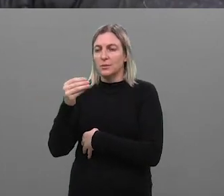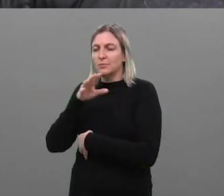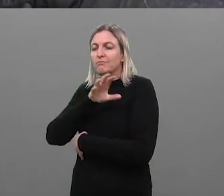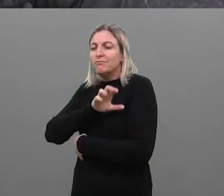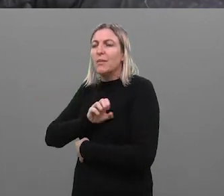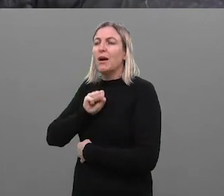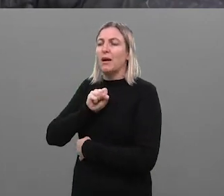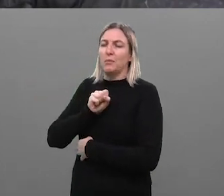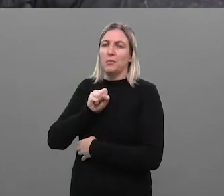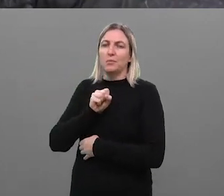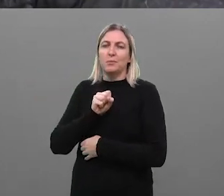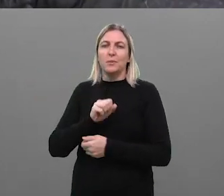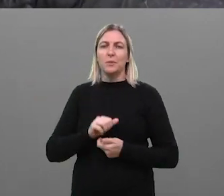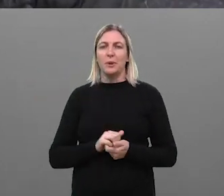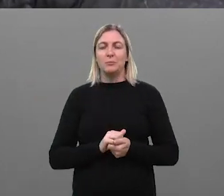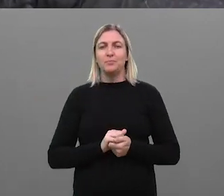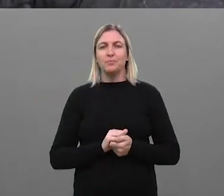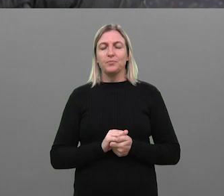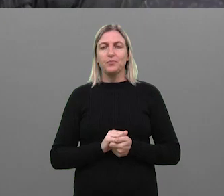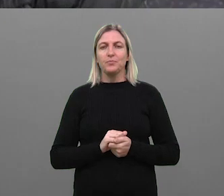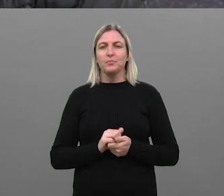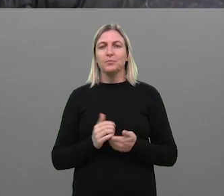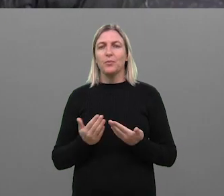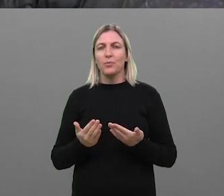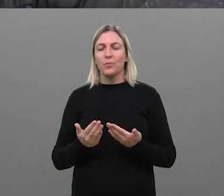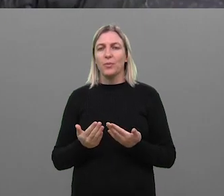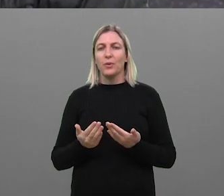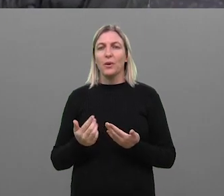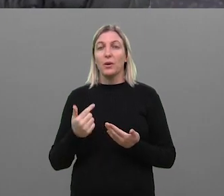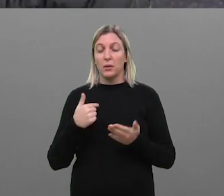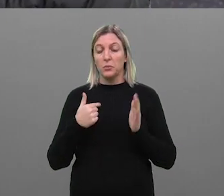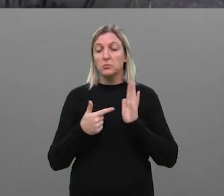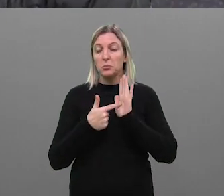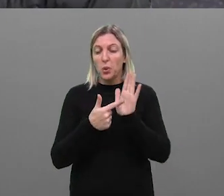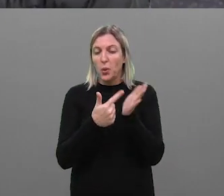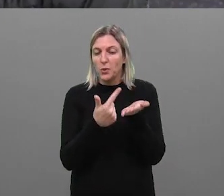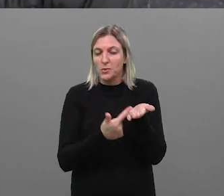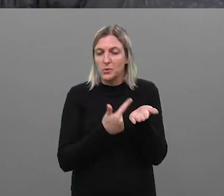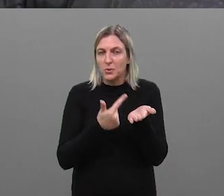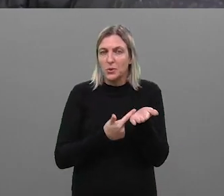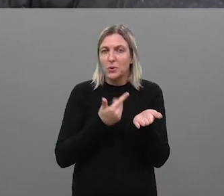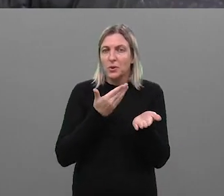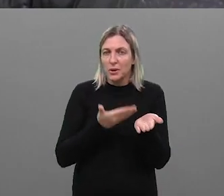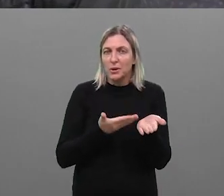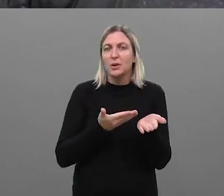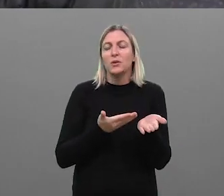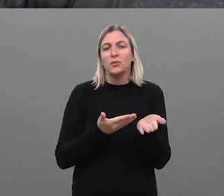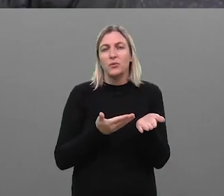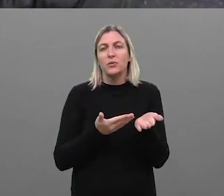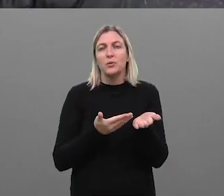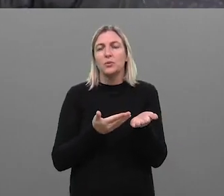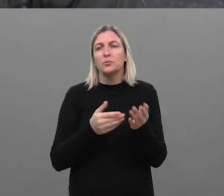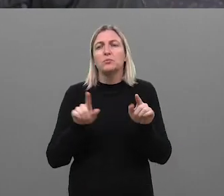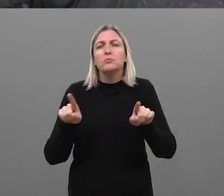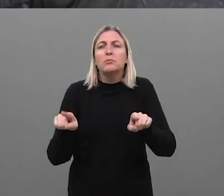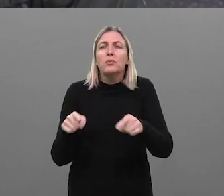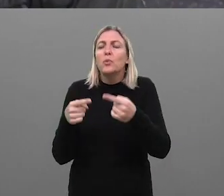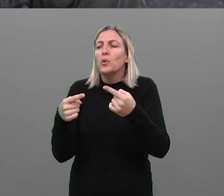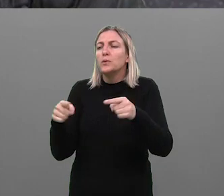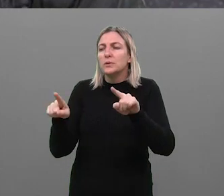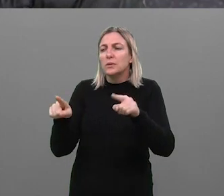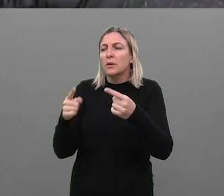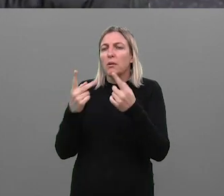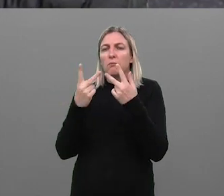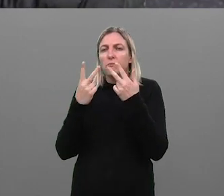por ela e sim acho que todo esse pessoal que eu escrevo no livro assim como é comigo a gente